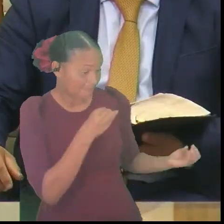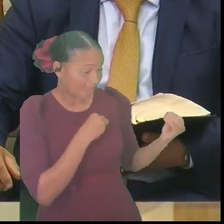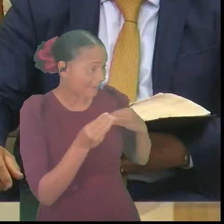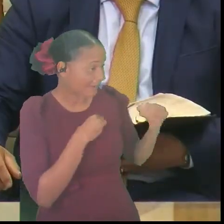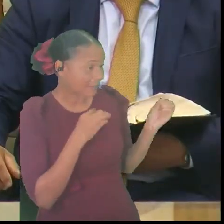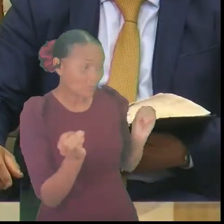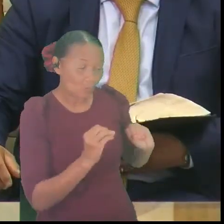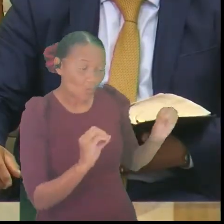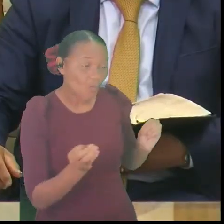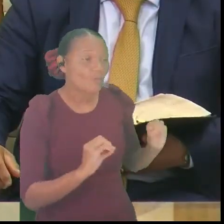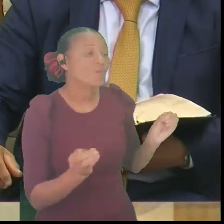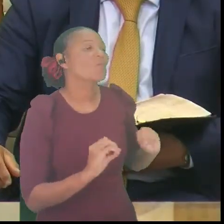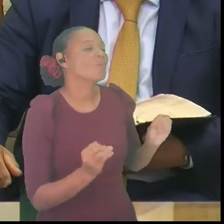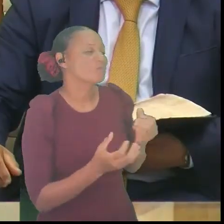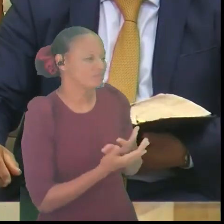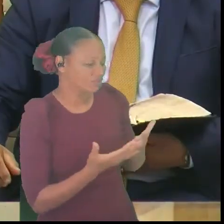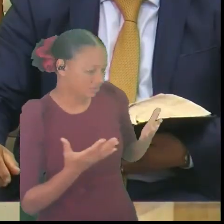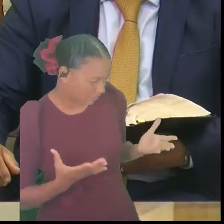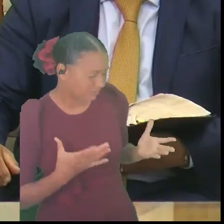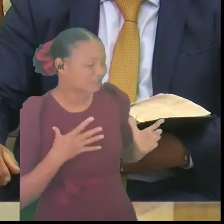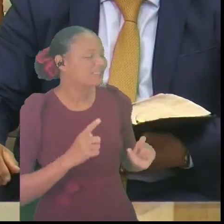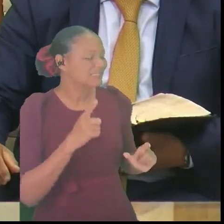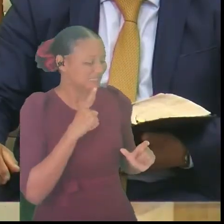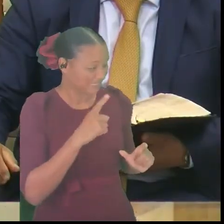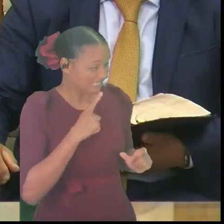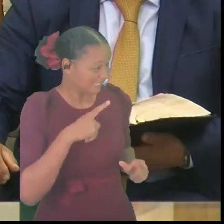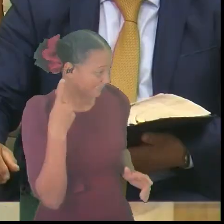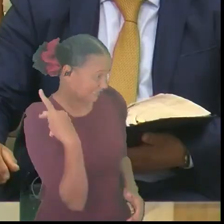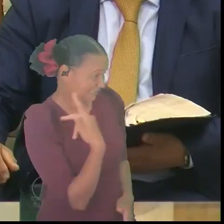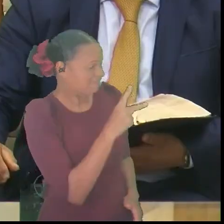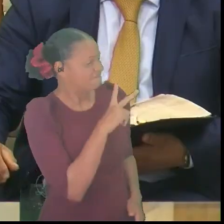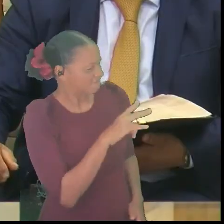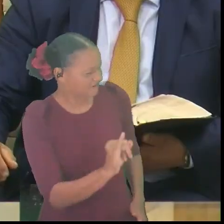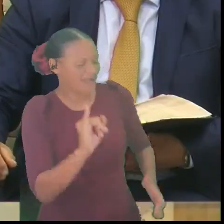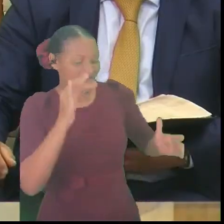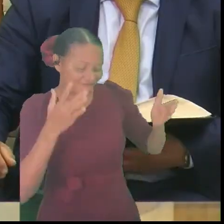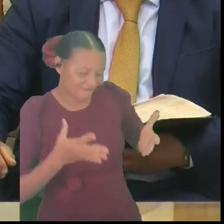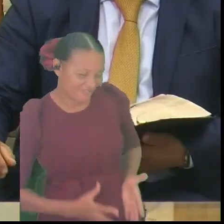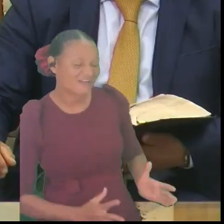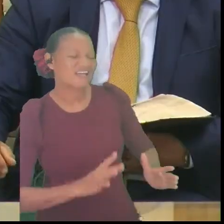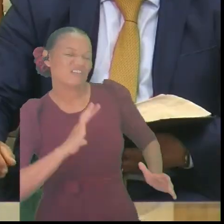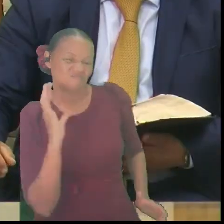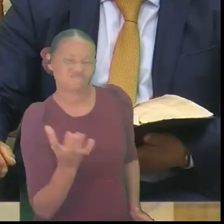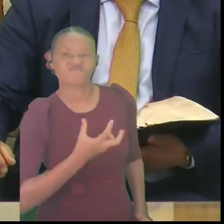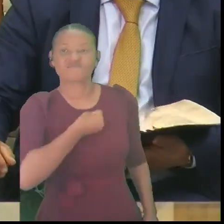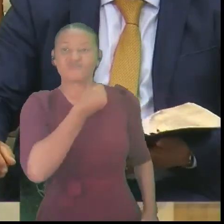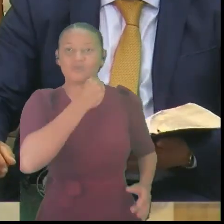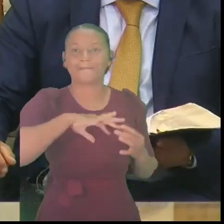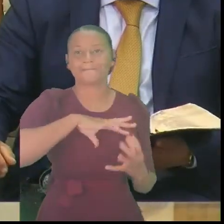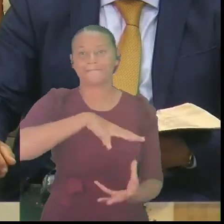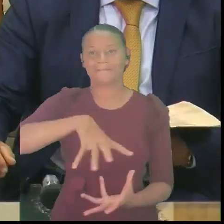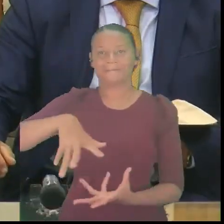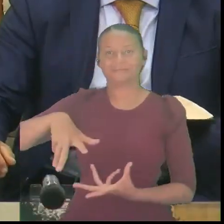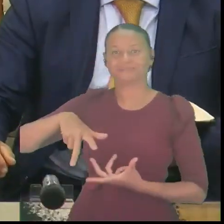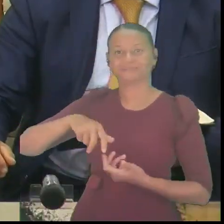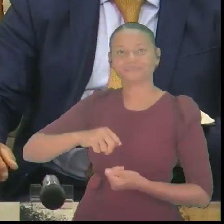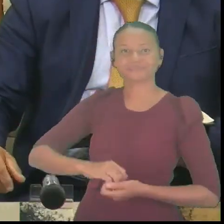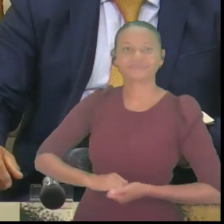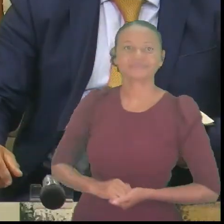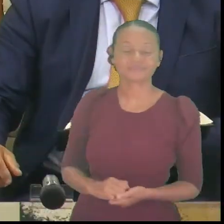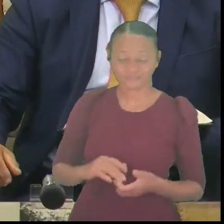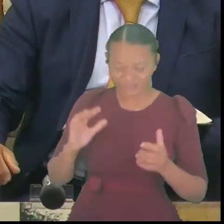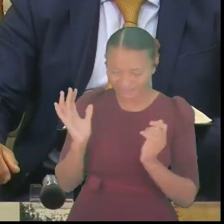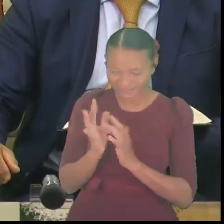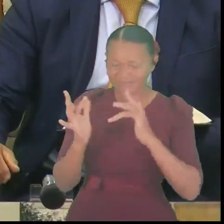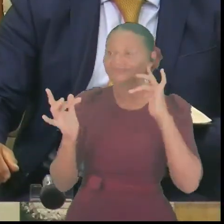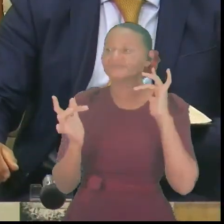sem corrupção, o ente santo que de ti há de nascer, será o Salvador do mundo.